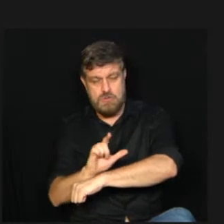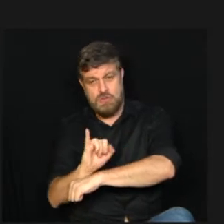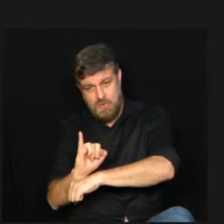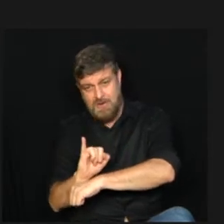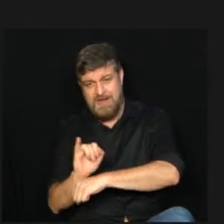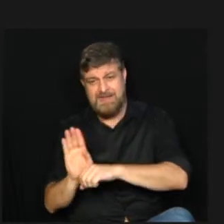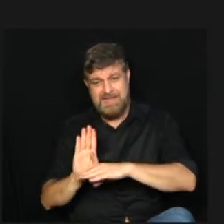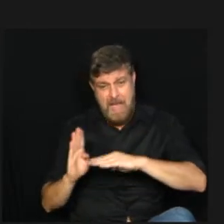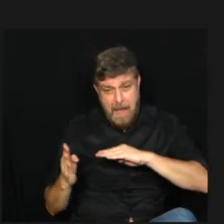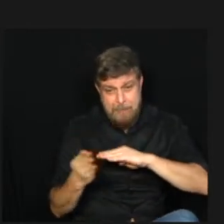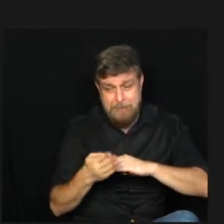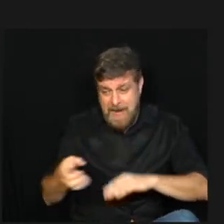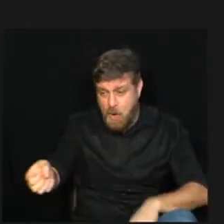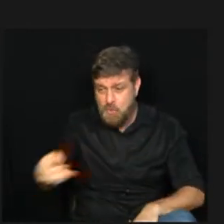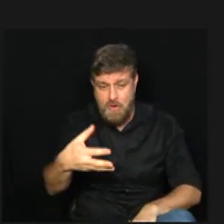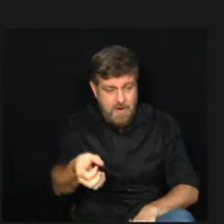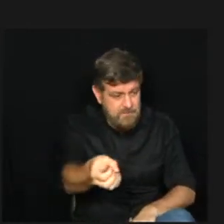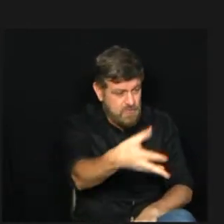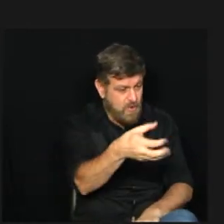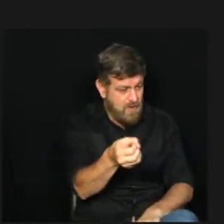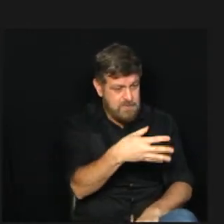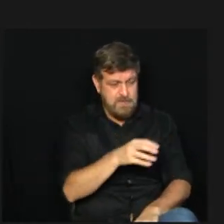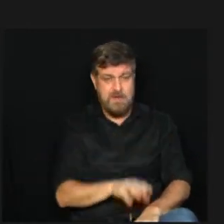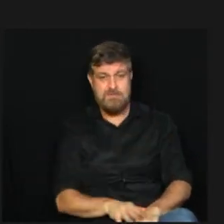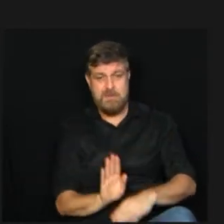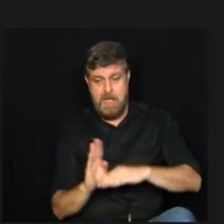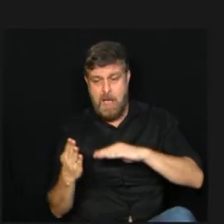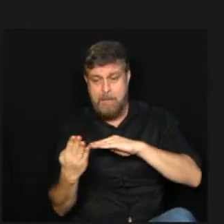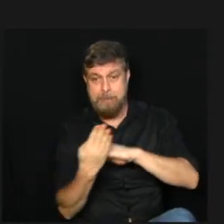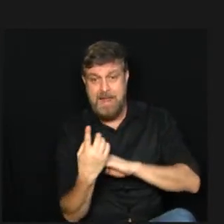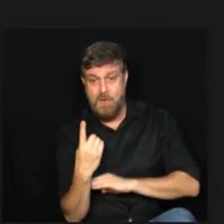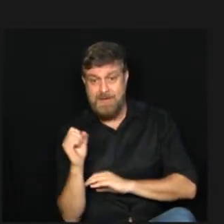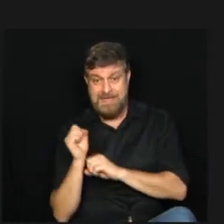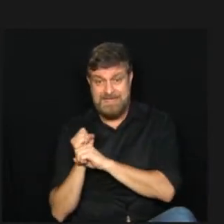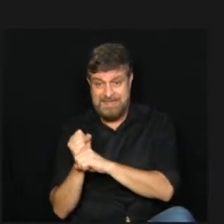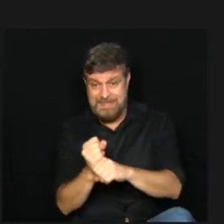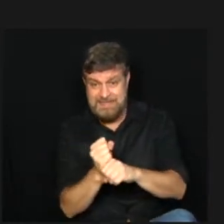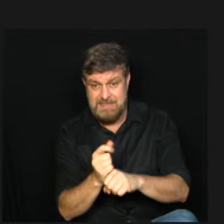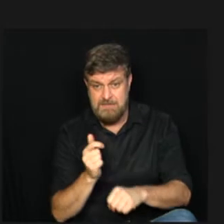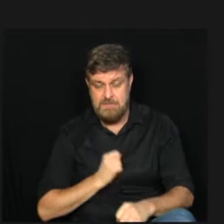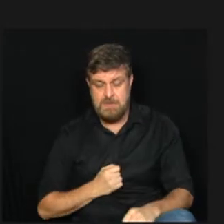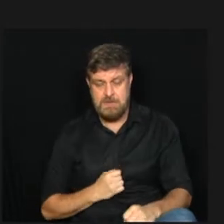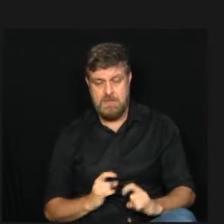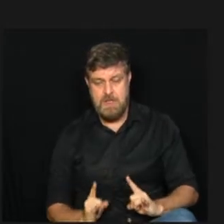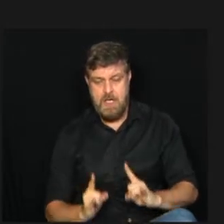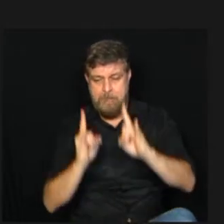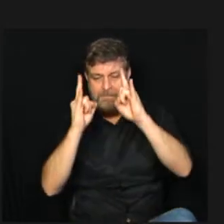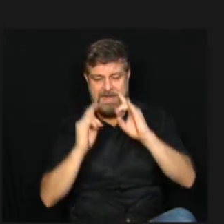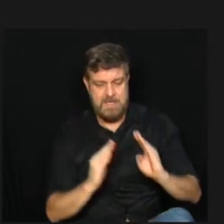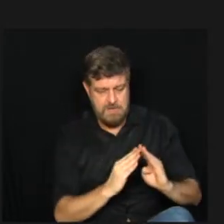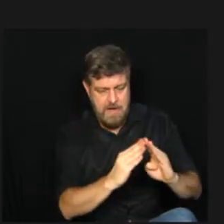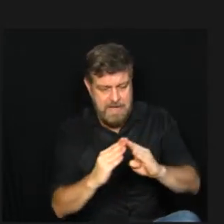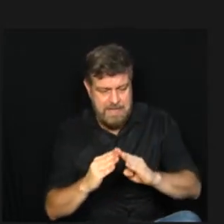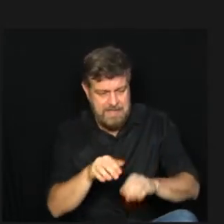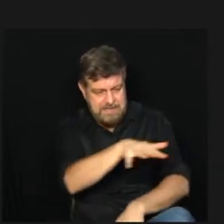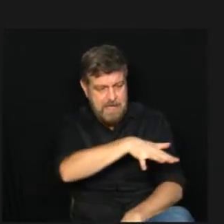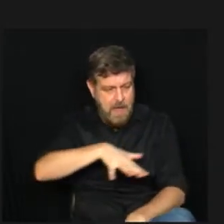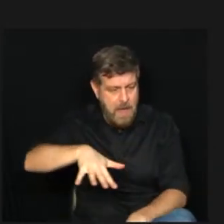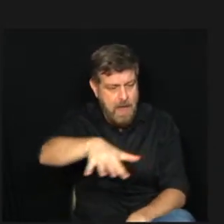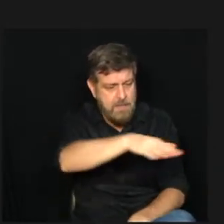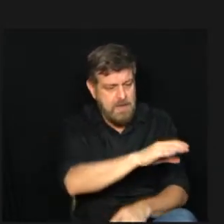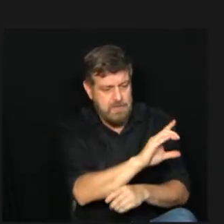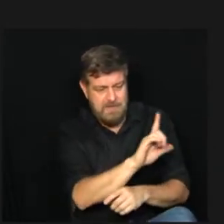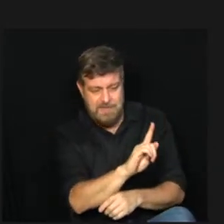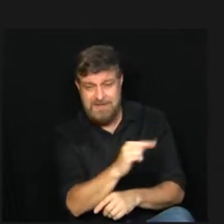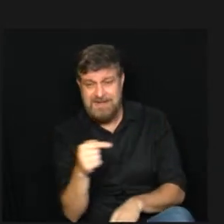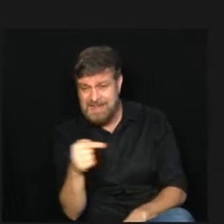bairros novos que dentro desses últimos 10 anos foi se constituindo no território e trazendo consigo uma